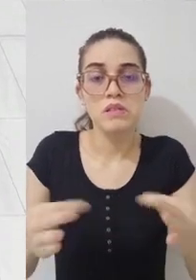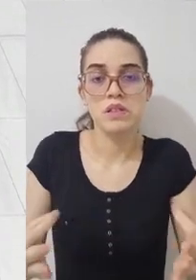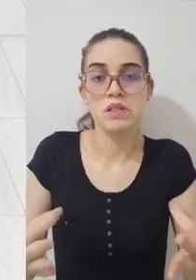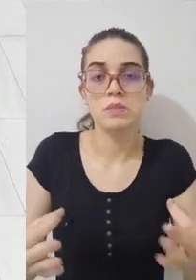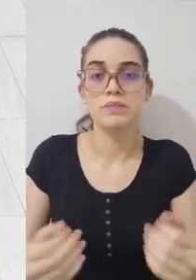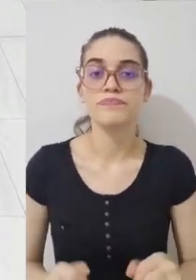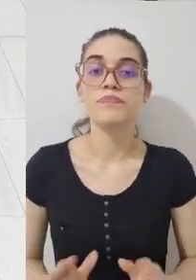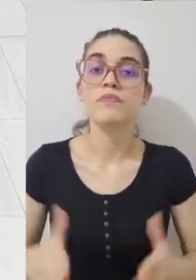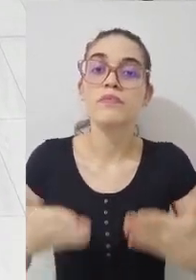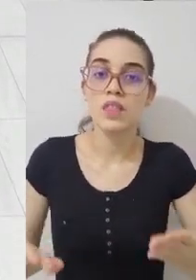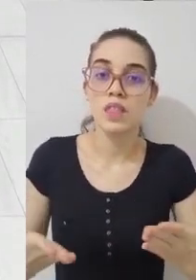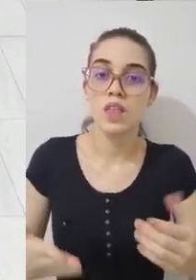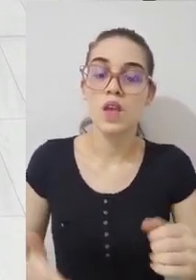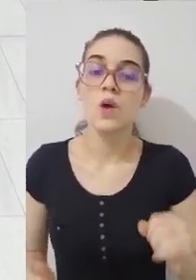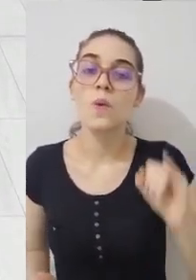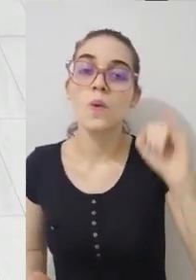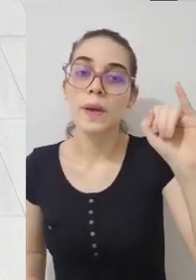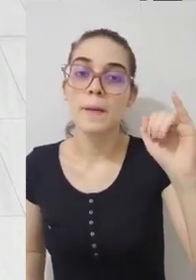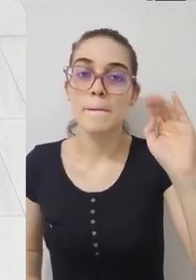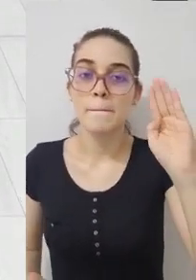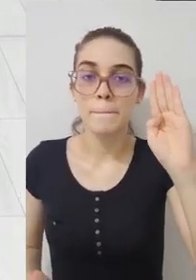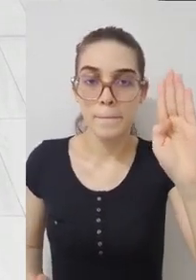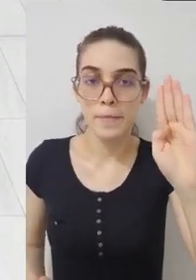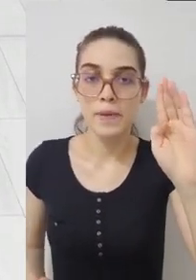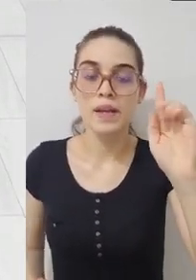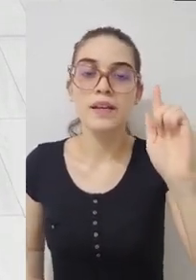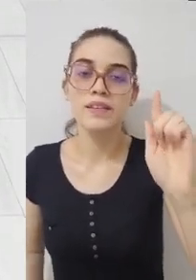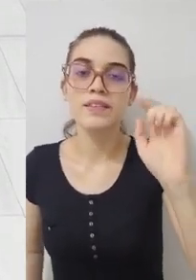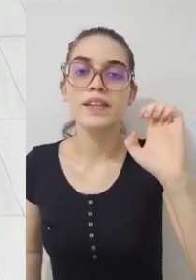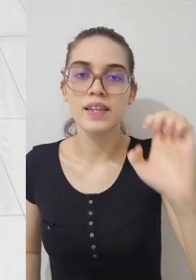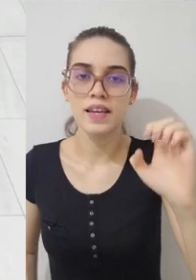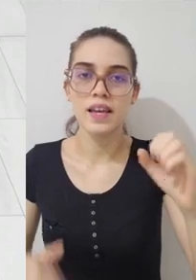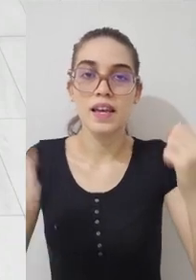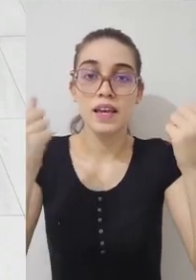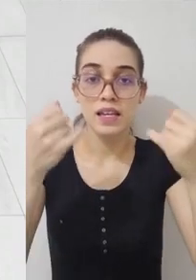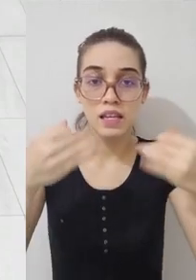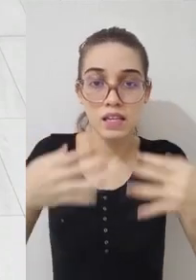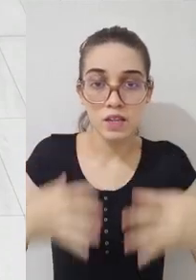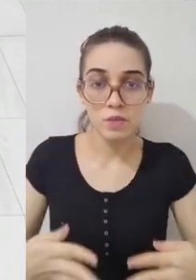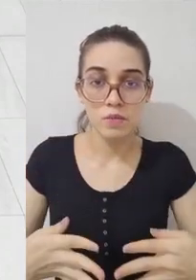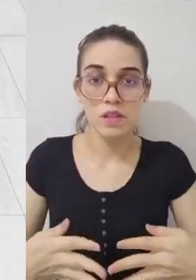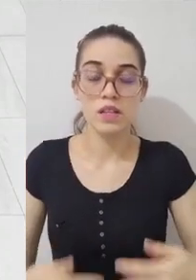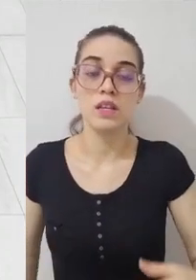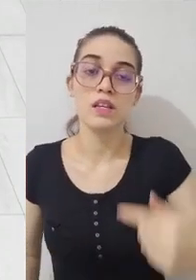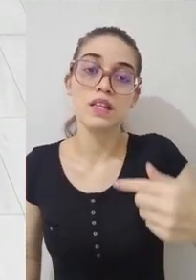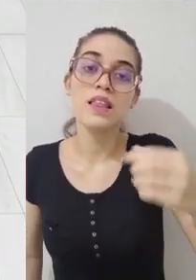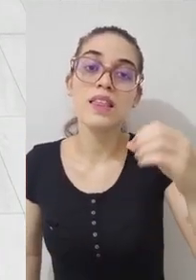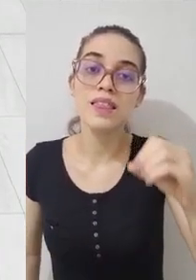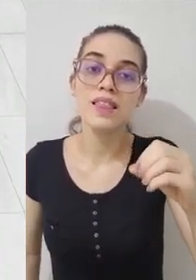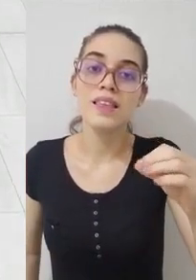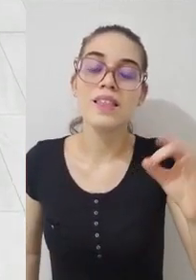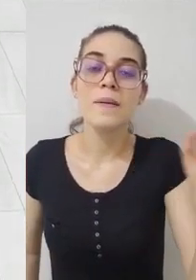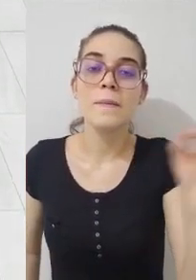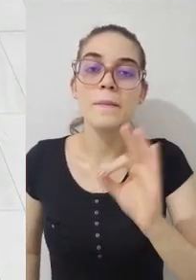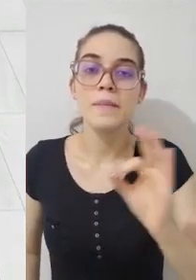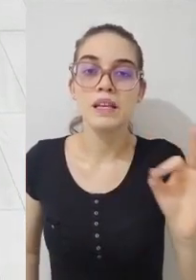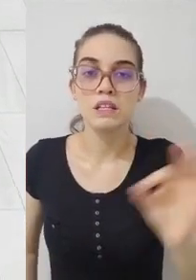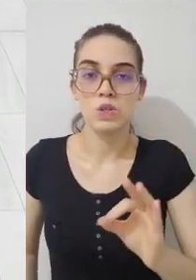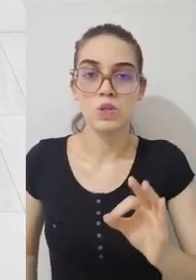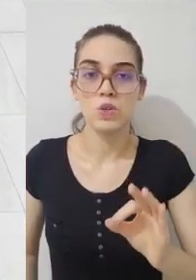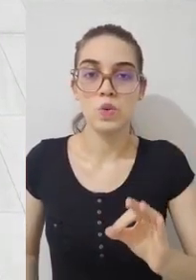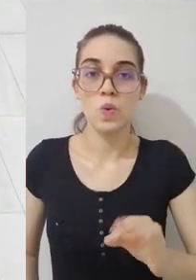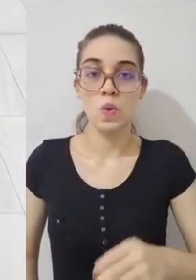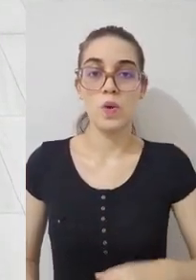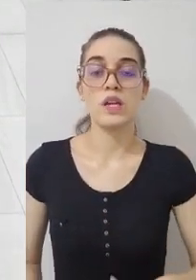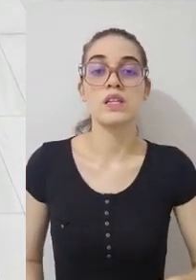IBGE, em 2021, quase 70% da população com deficiência possui um ensino fundamental incompleto, enquanto apenas